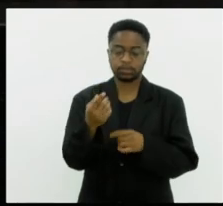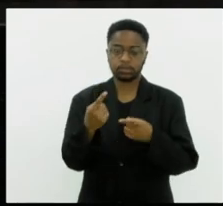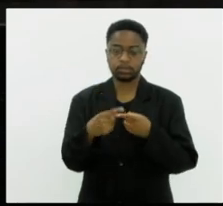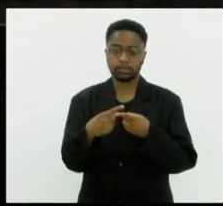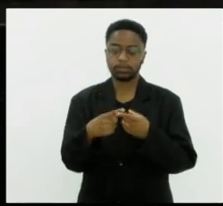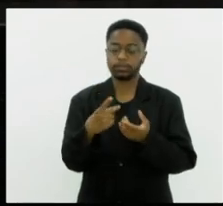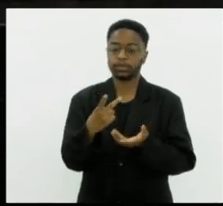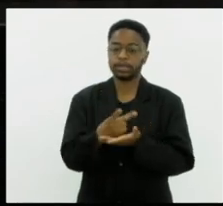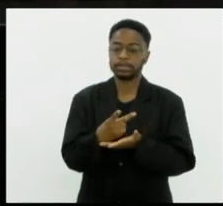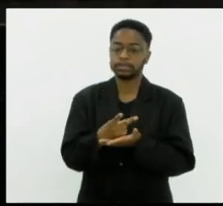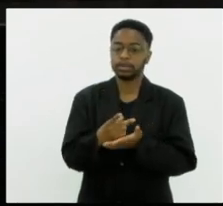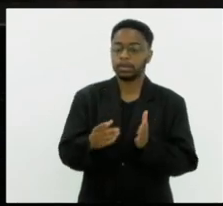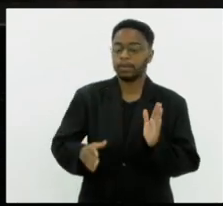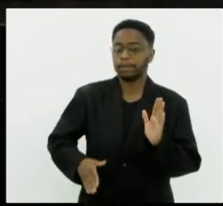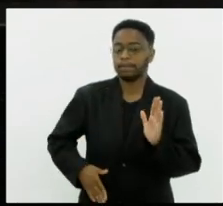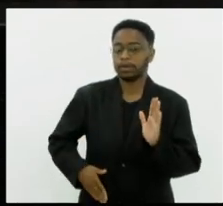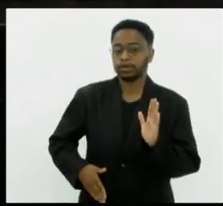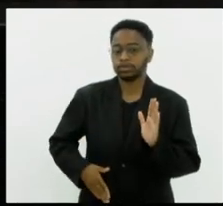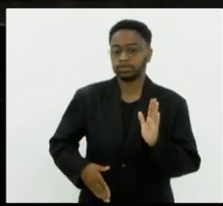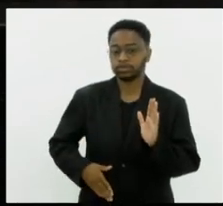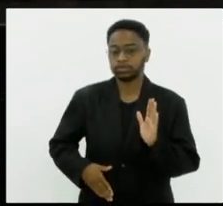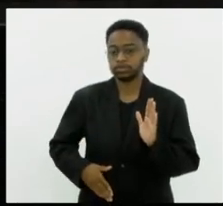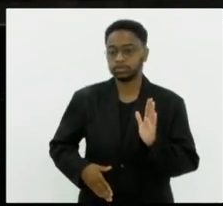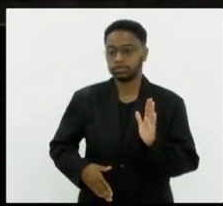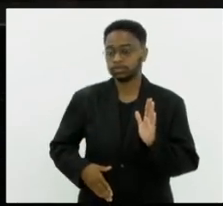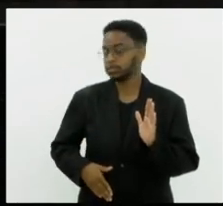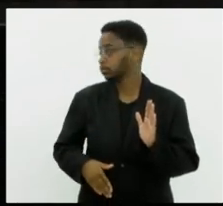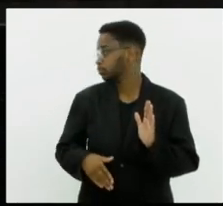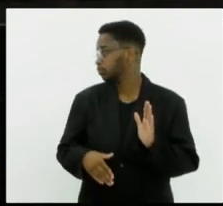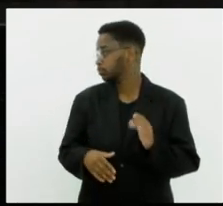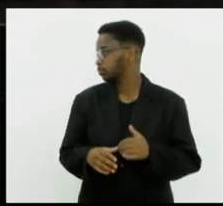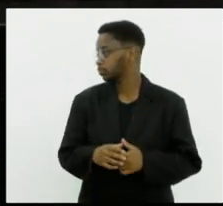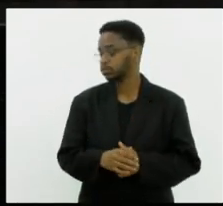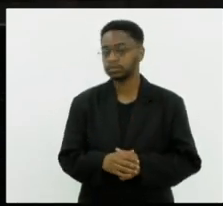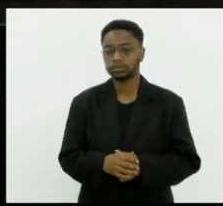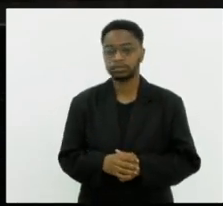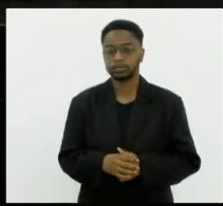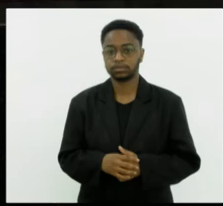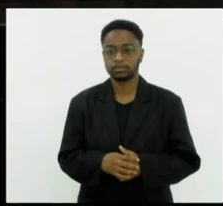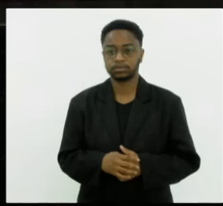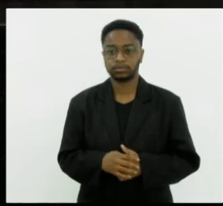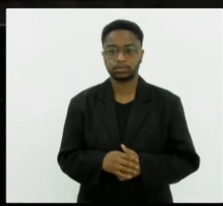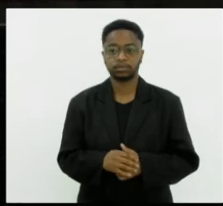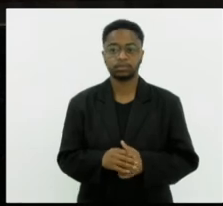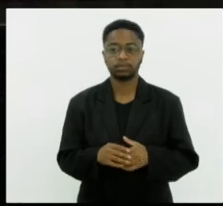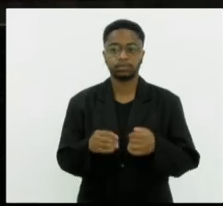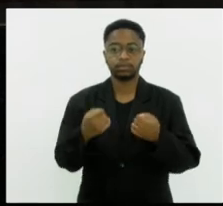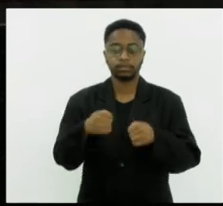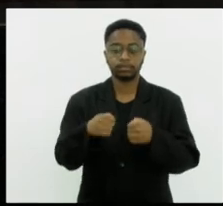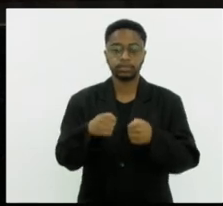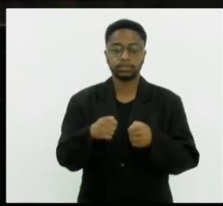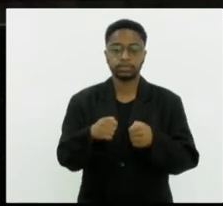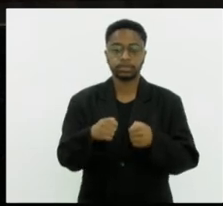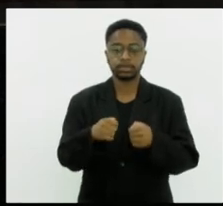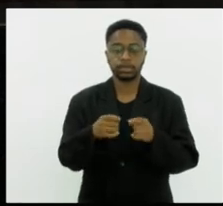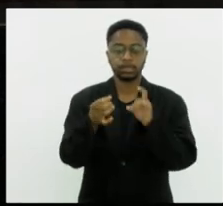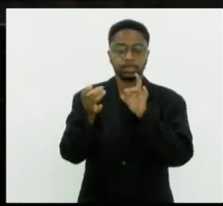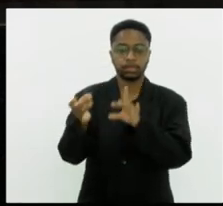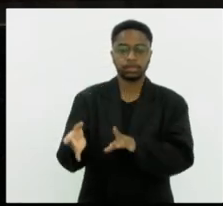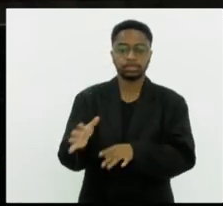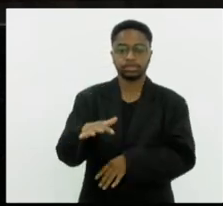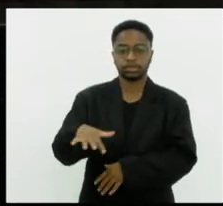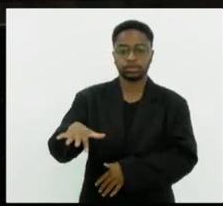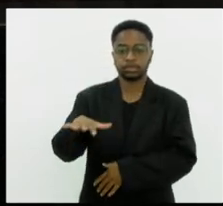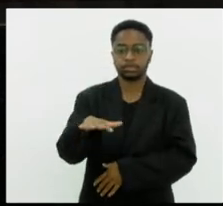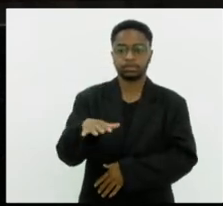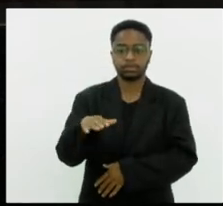o bandido, você tem que escutar de uma promotora que você tem que esperar ser alvejado para poder reagir,